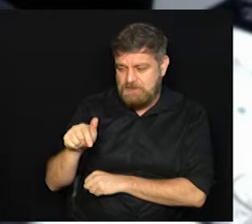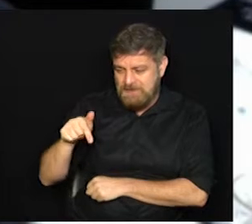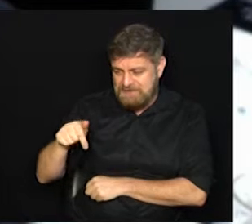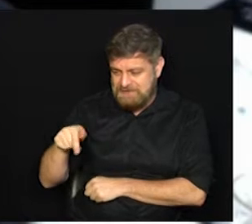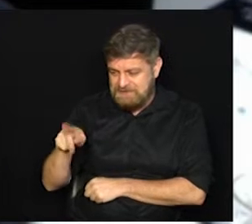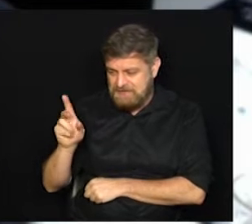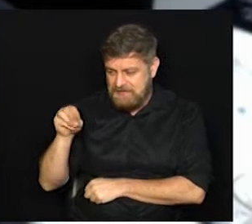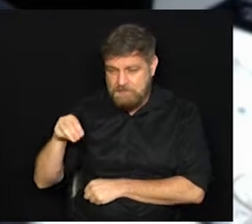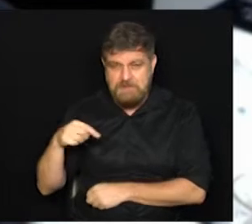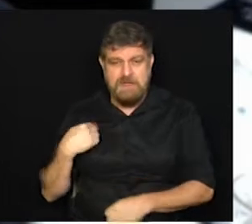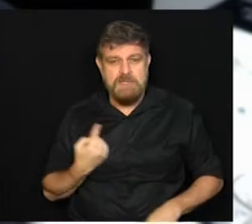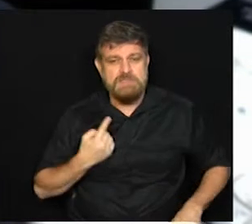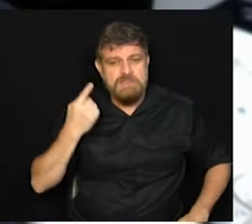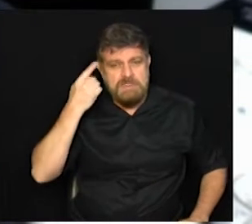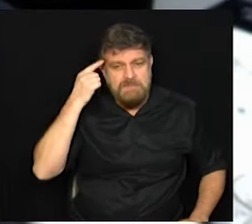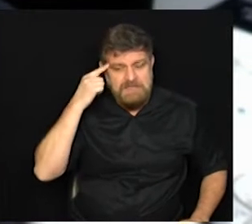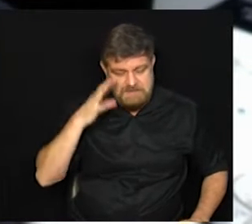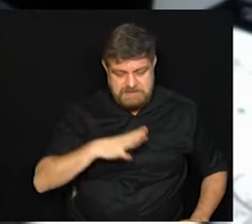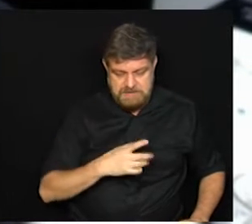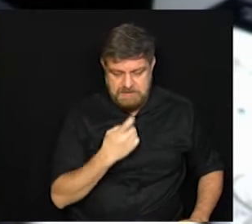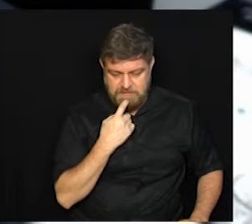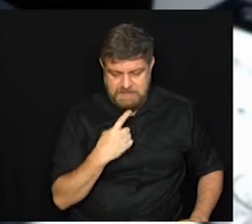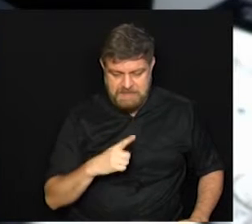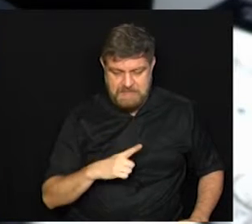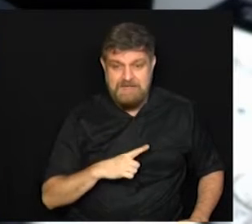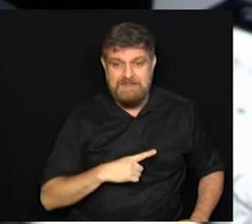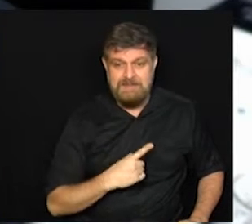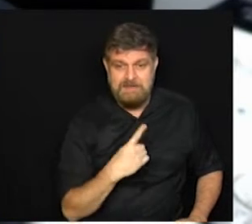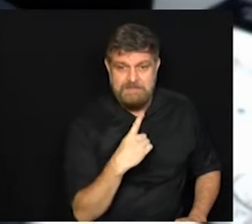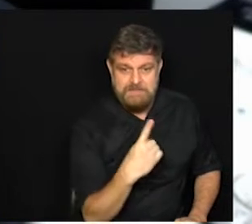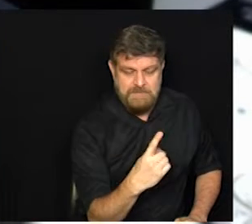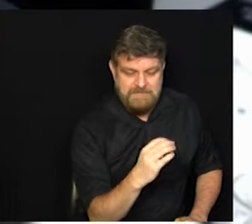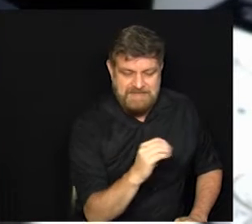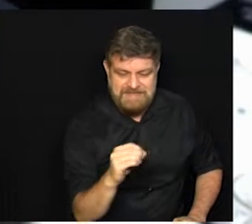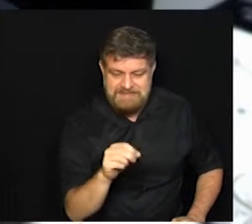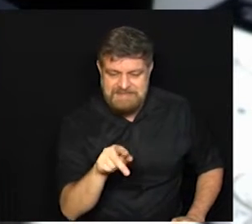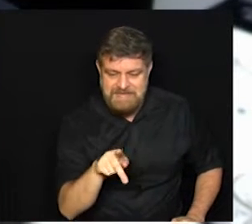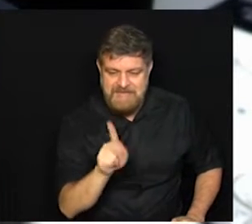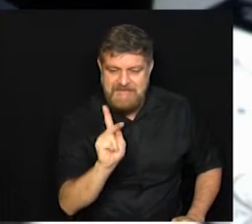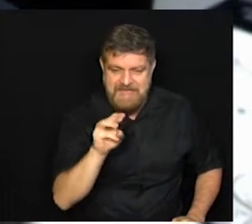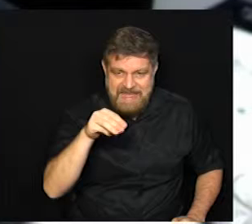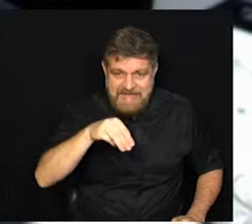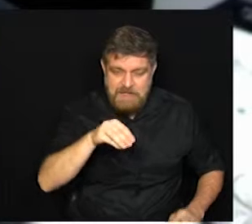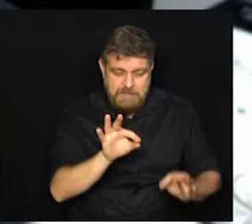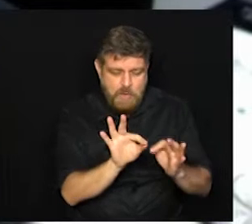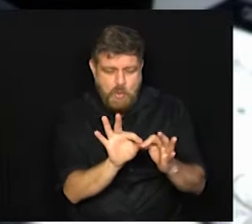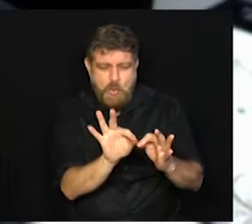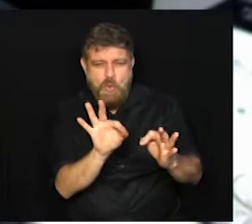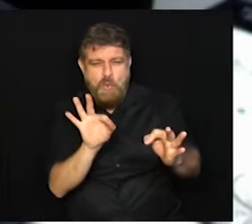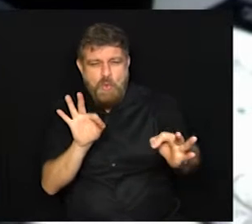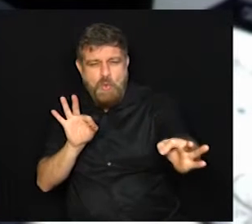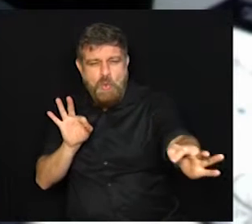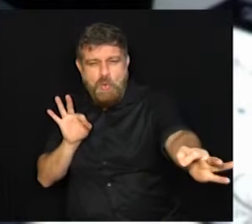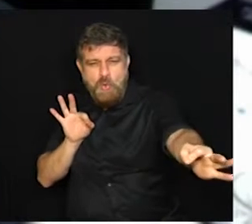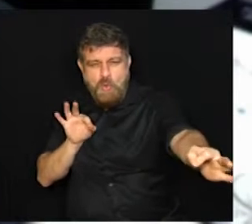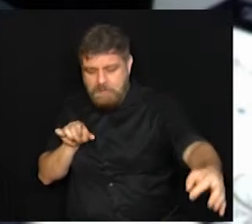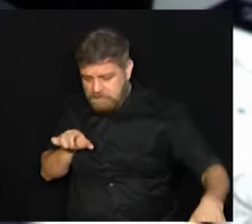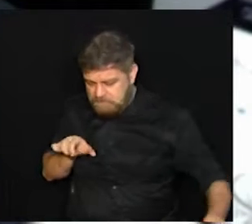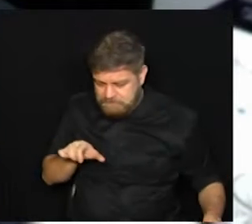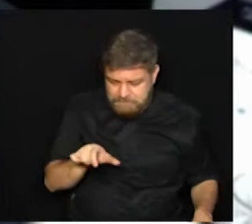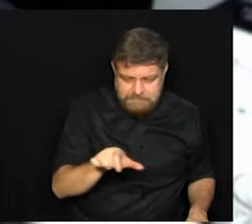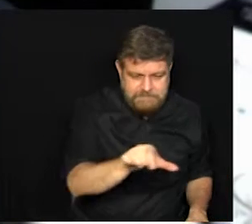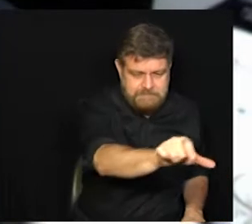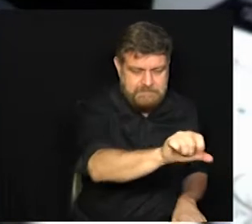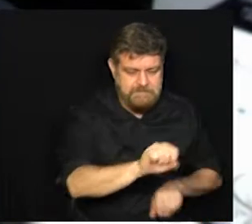mais de 100 quilômetros, né? Que está aqui na minha mesa, que a gente está aí quase